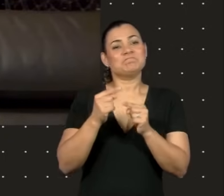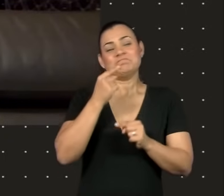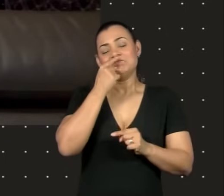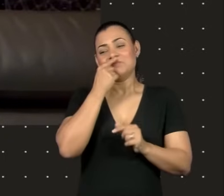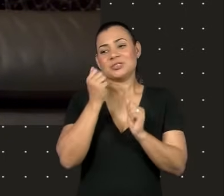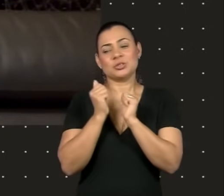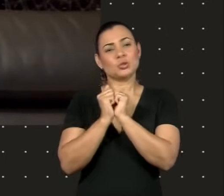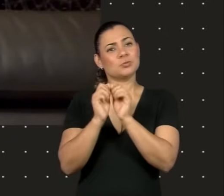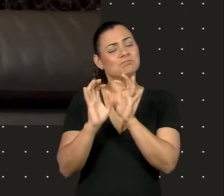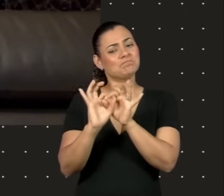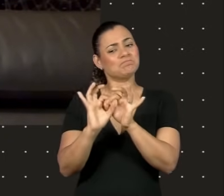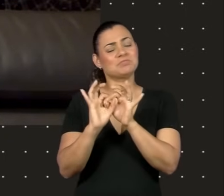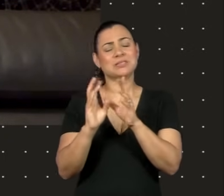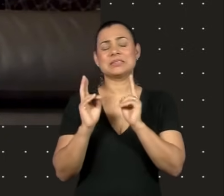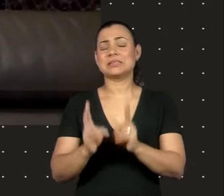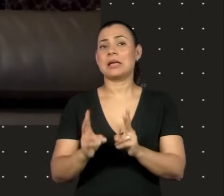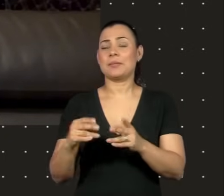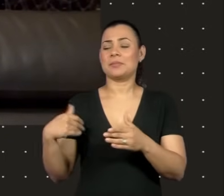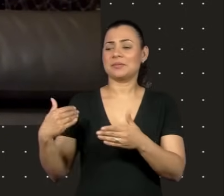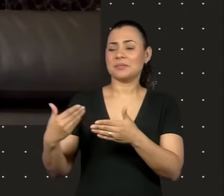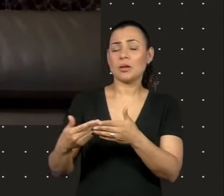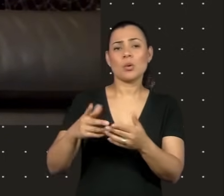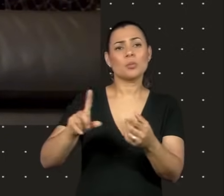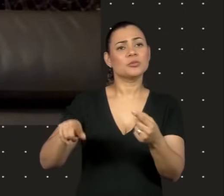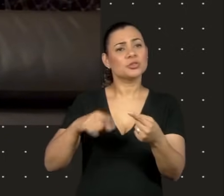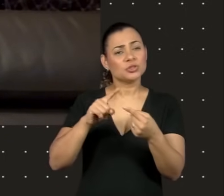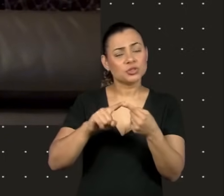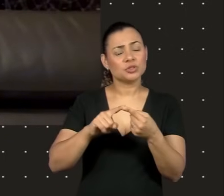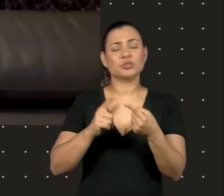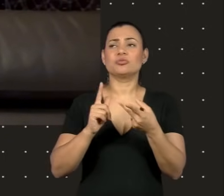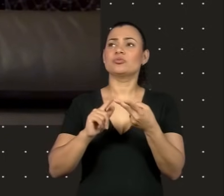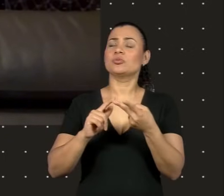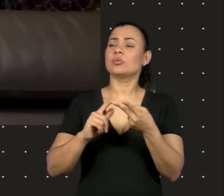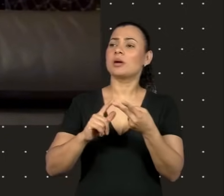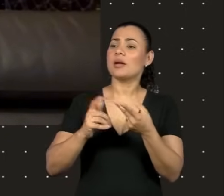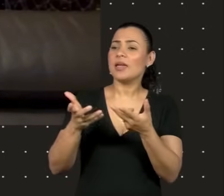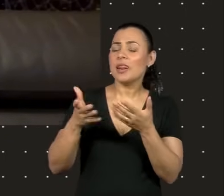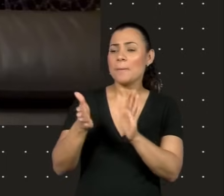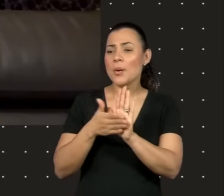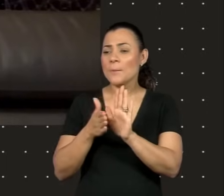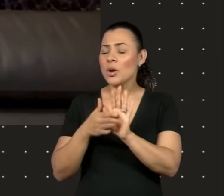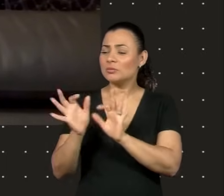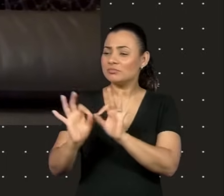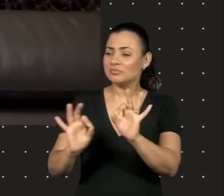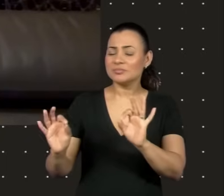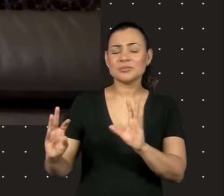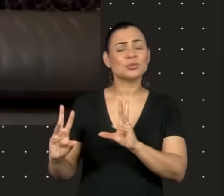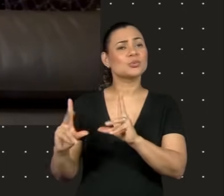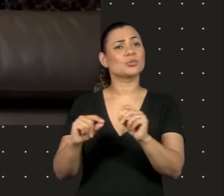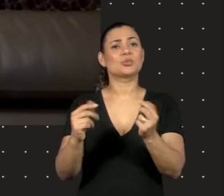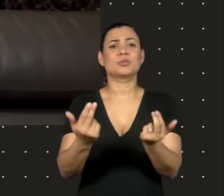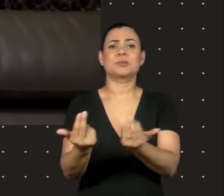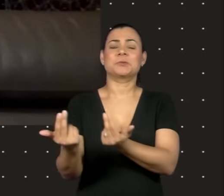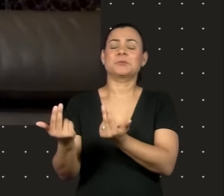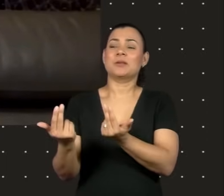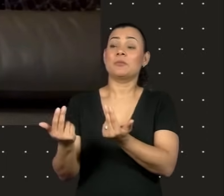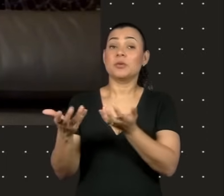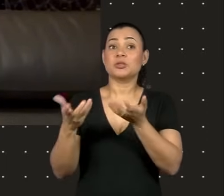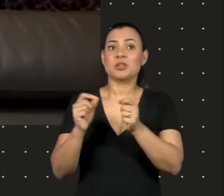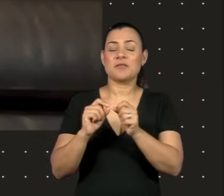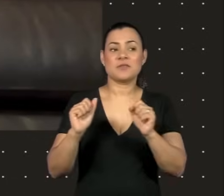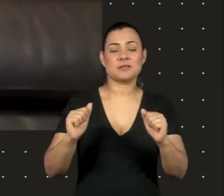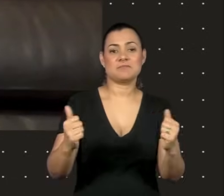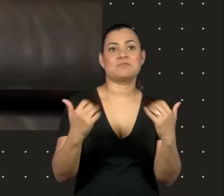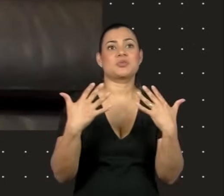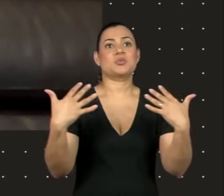grande em relação aos objetivos e o que a gente queria fazer. A gente queria fazer coisas muito